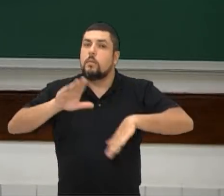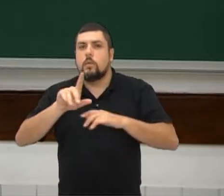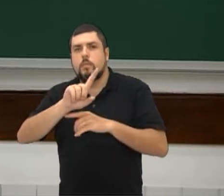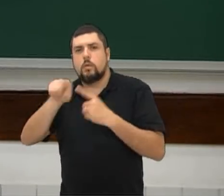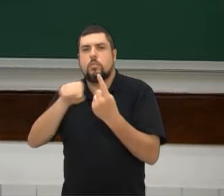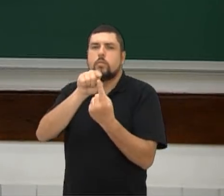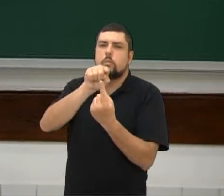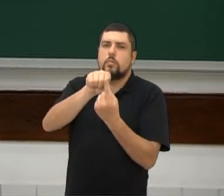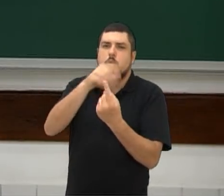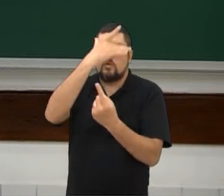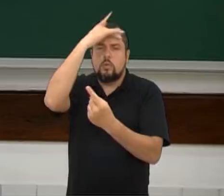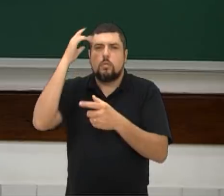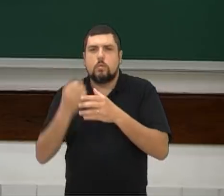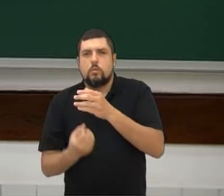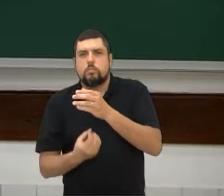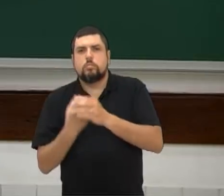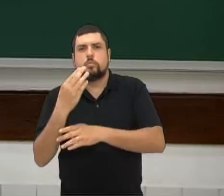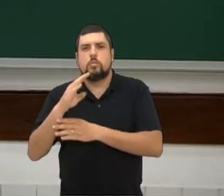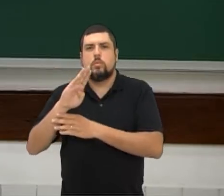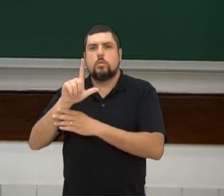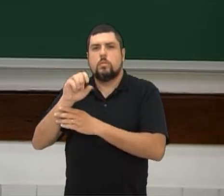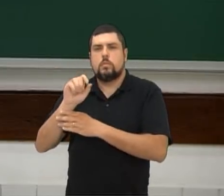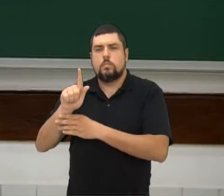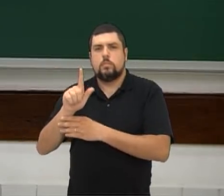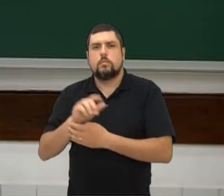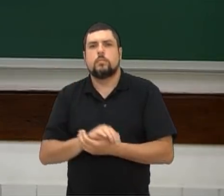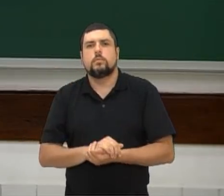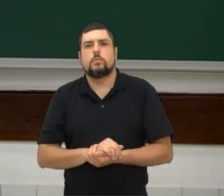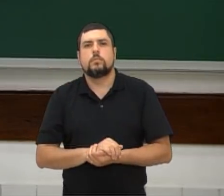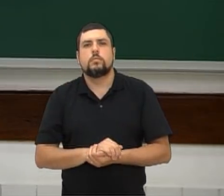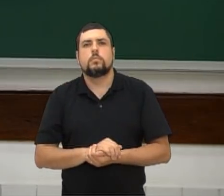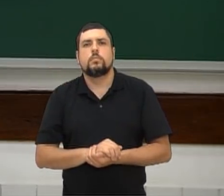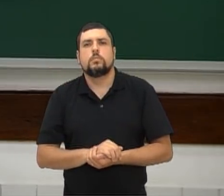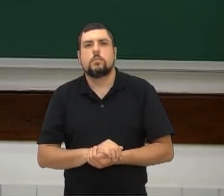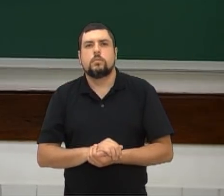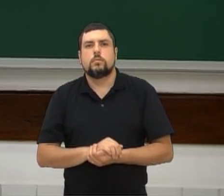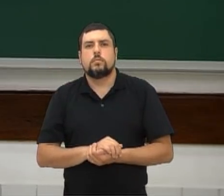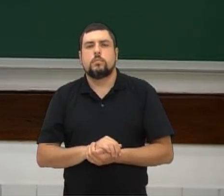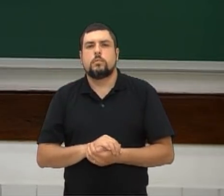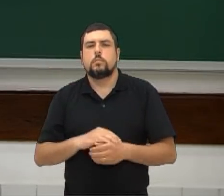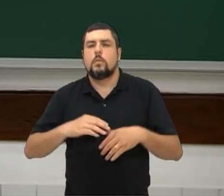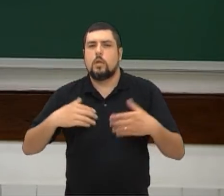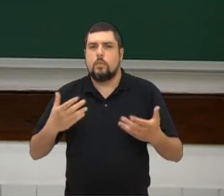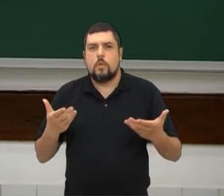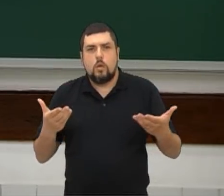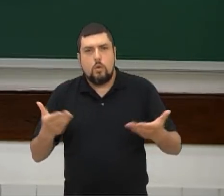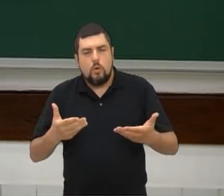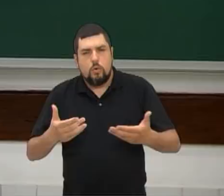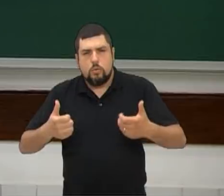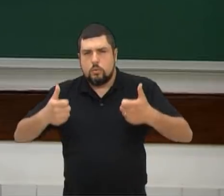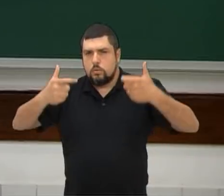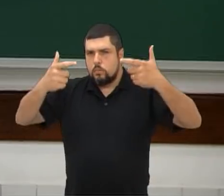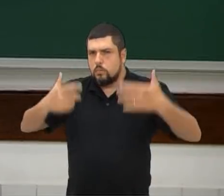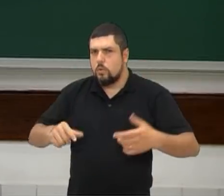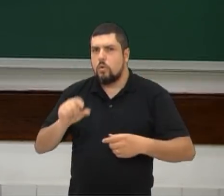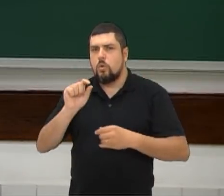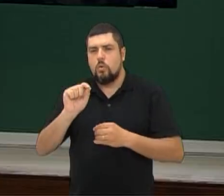da pessoa que cria este blog. Nós vamos rever o que nós vimos hoje. Vimos mais alguns casos de